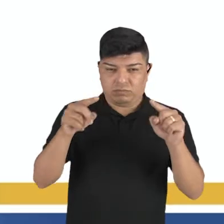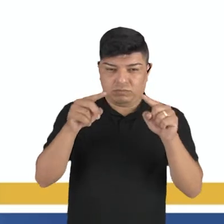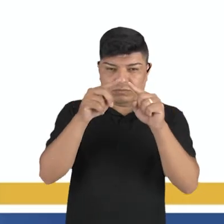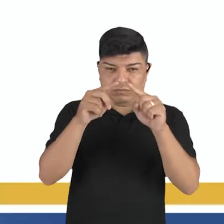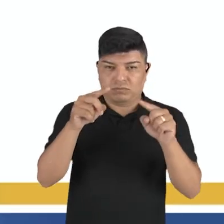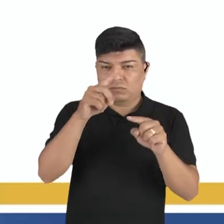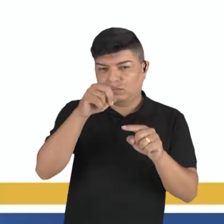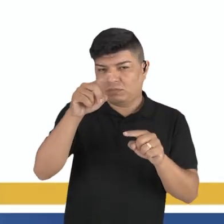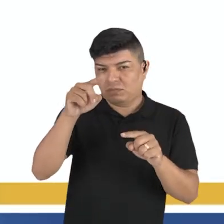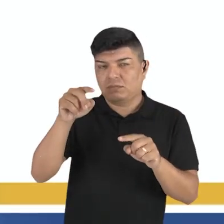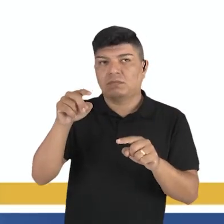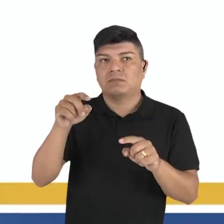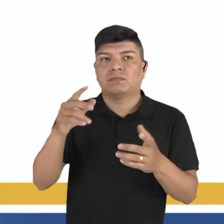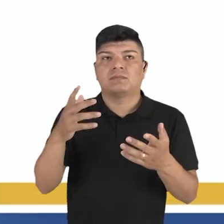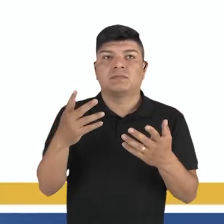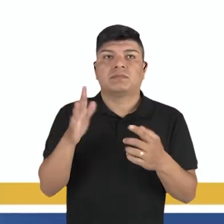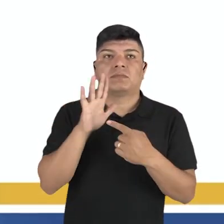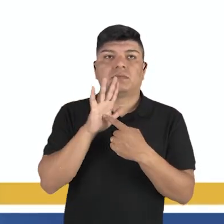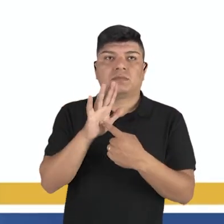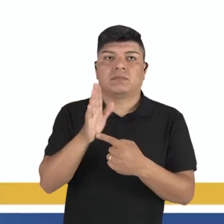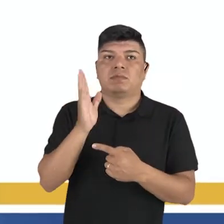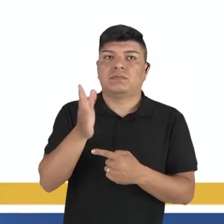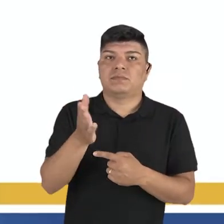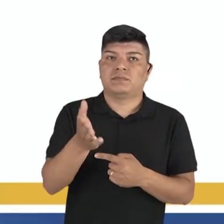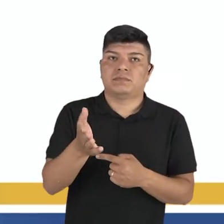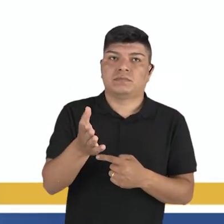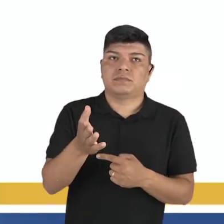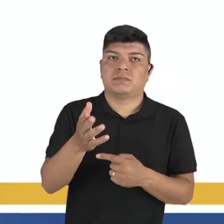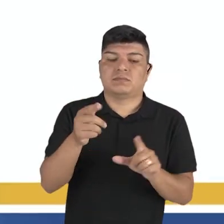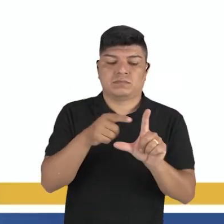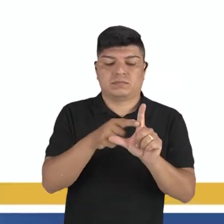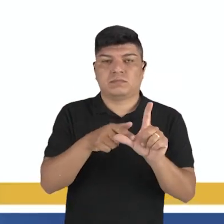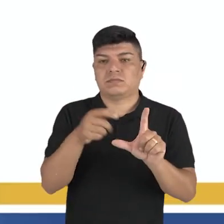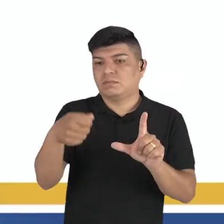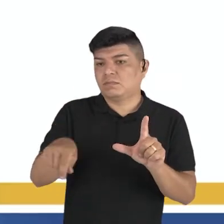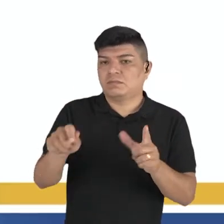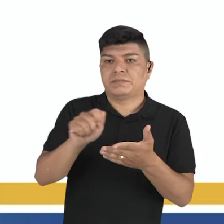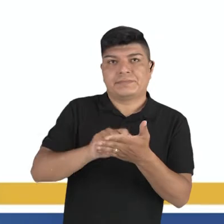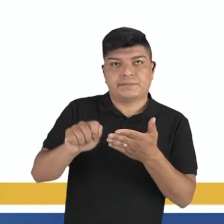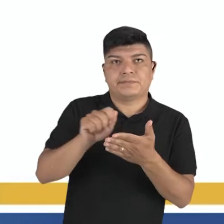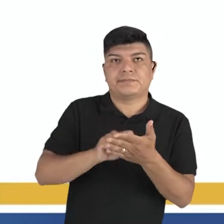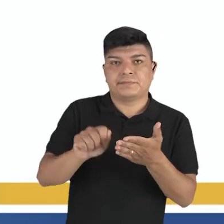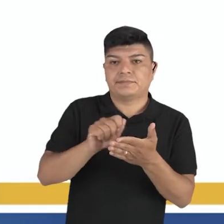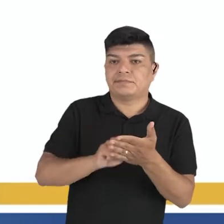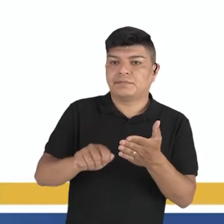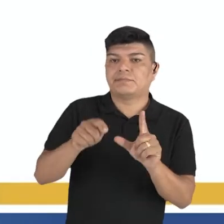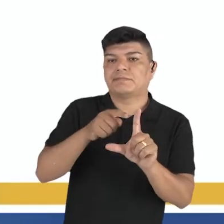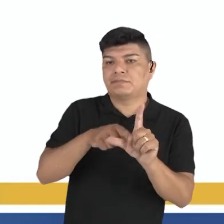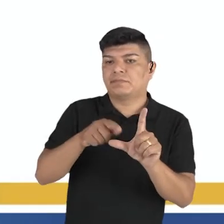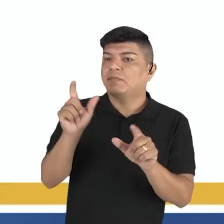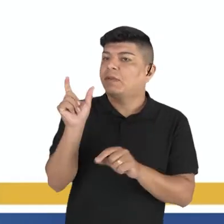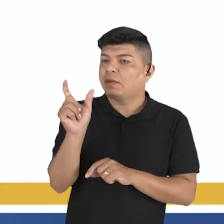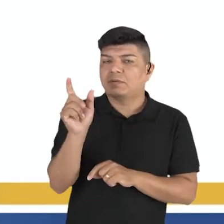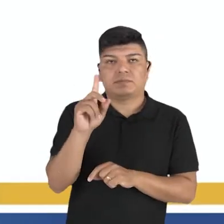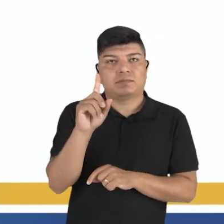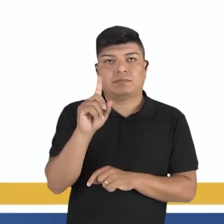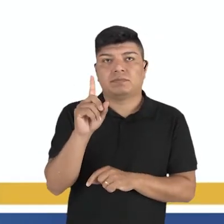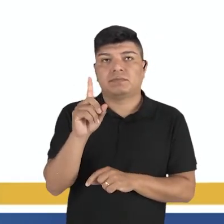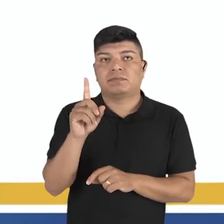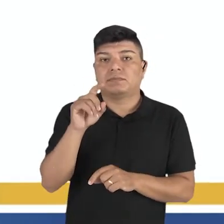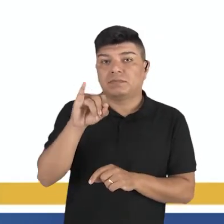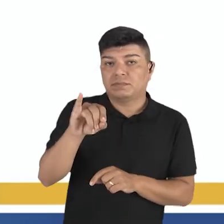vendo? Então, ele já indica que é um ângulo. Eu não preciso escrever a palavra ângulo. Então é o seguinte,